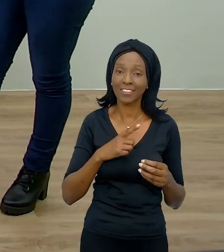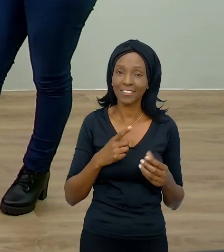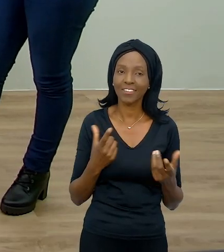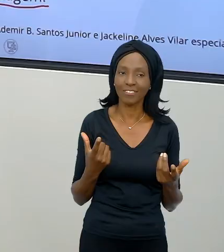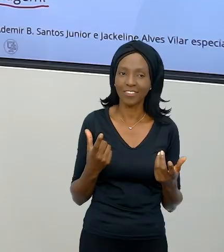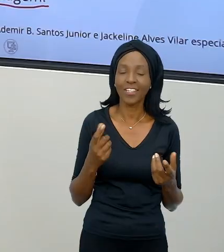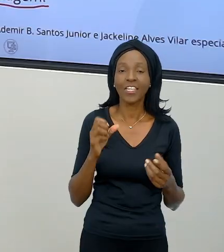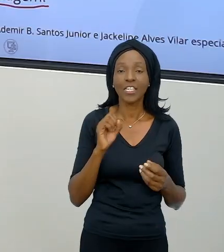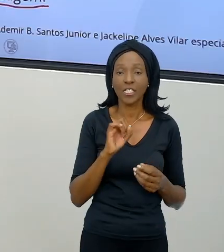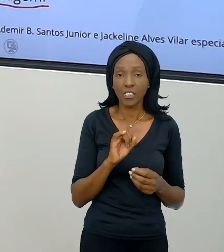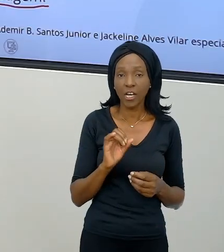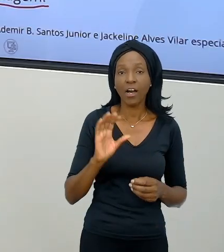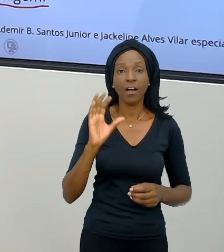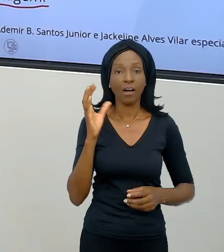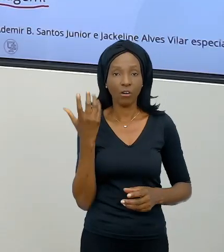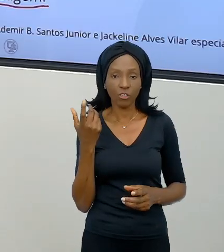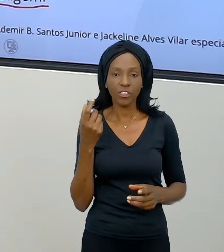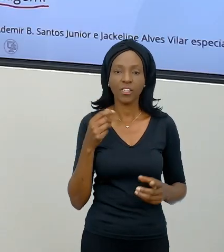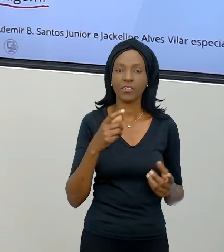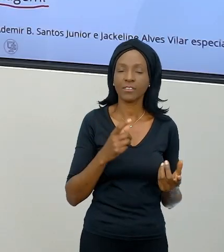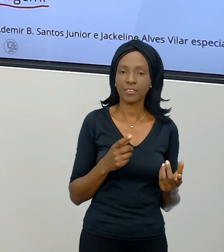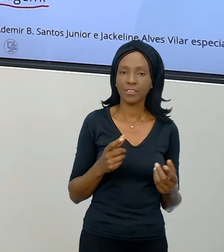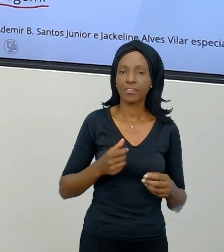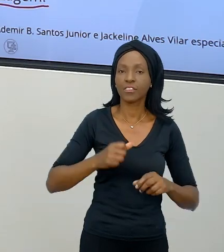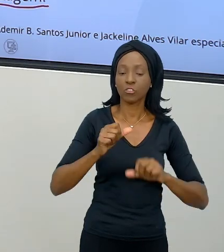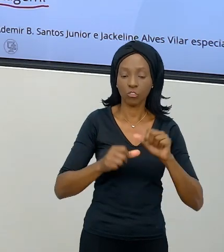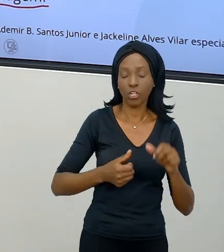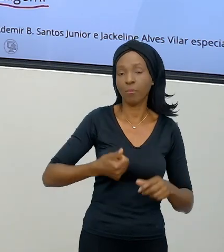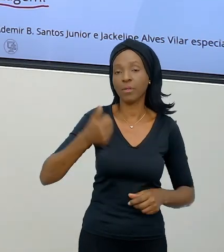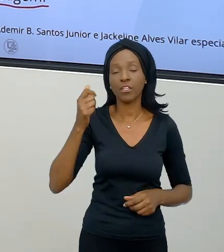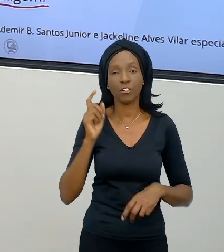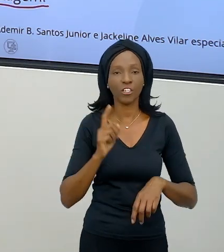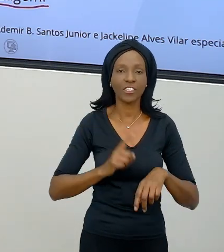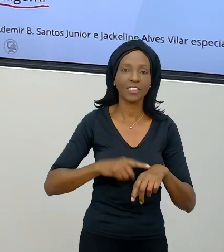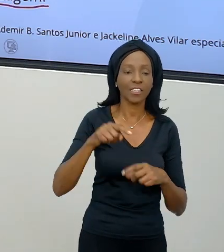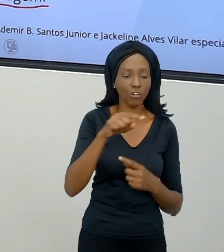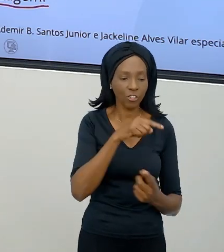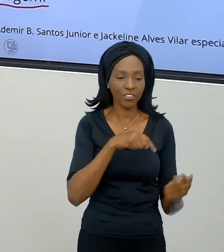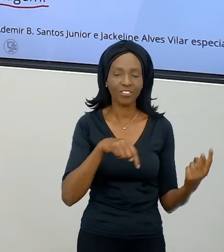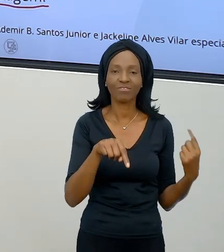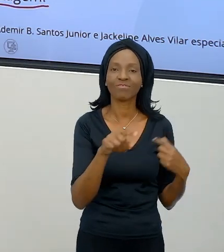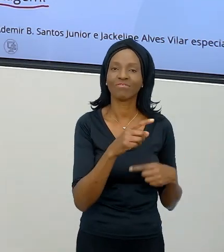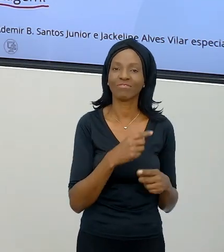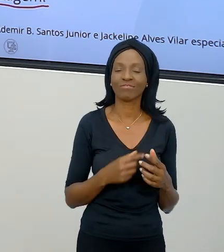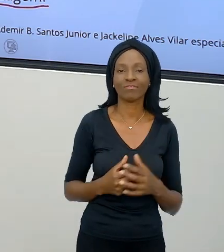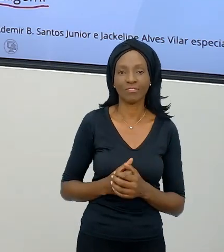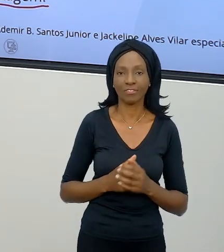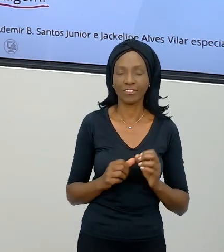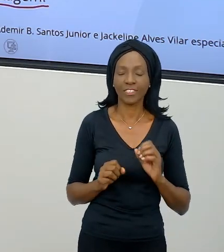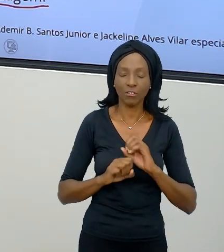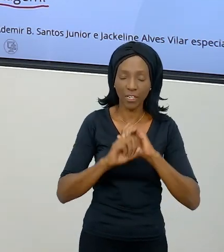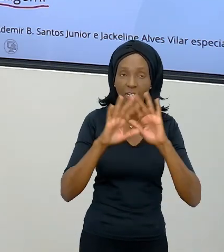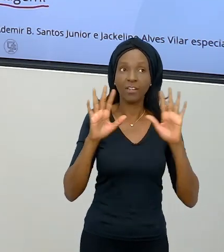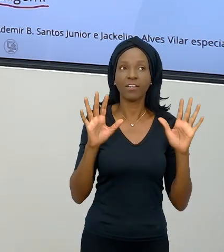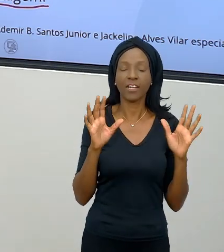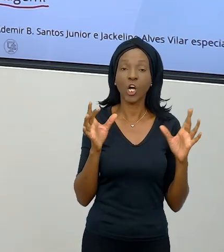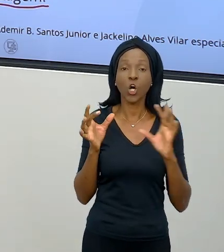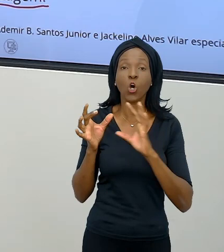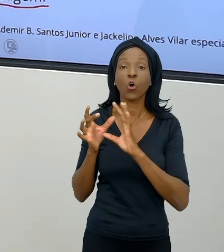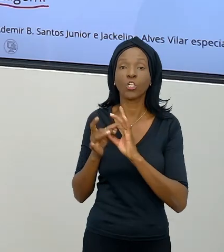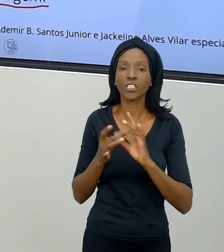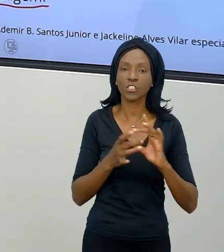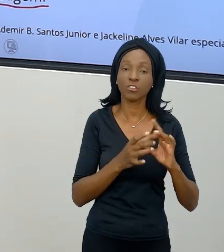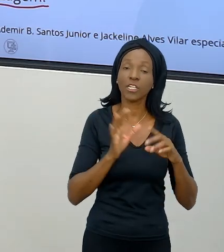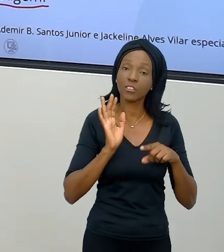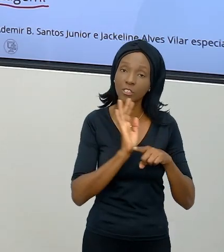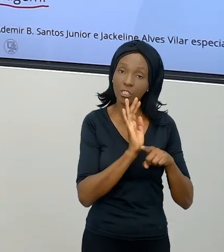passam a ser também aí resolvidas. Então, o aspecto aí da conectividade.